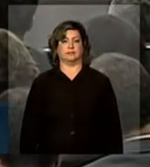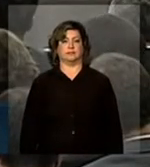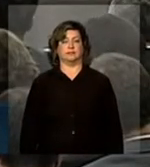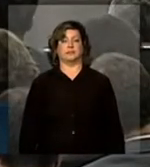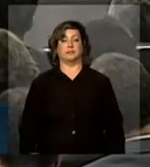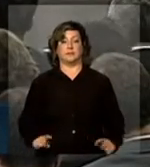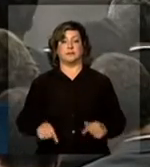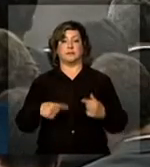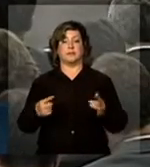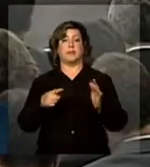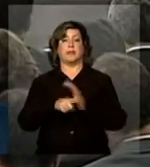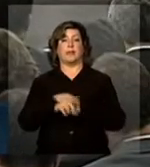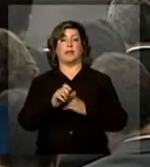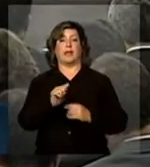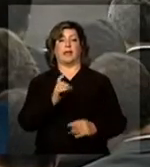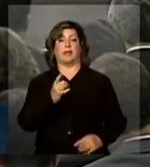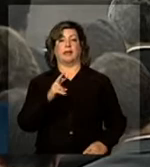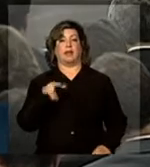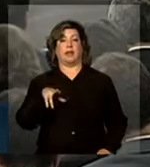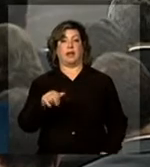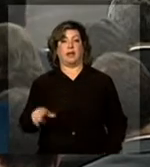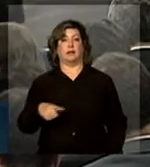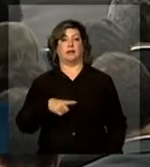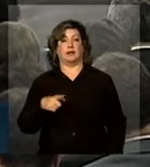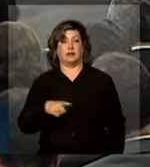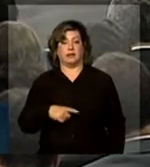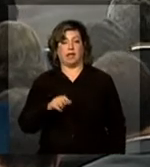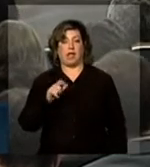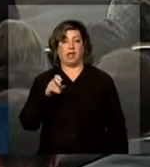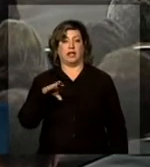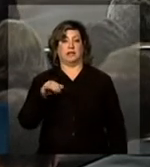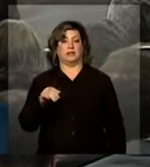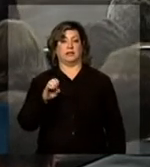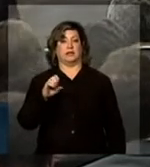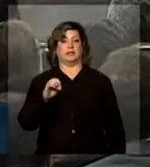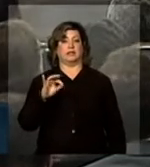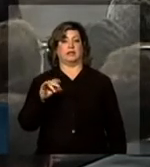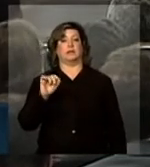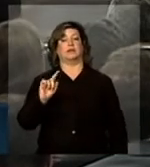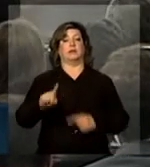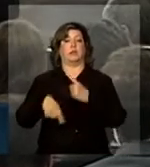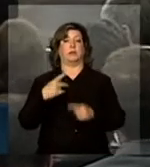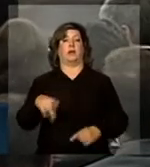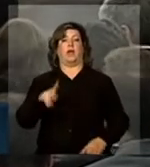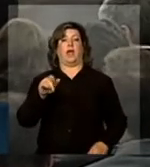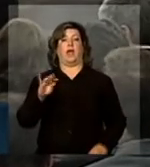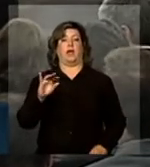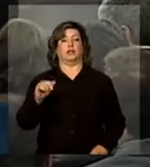Próxima pergunta de Adriana Fernandes, da Agência Estado, e em seguida Kátia Brigolini, da Jovem Pan.